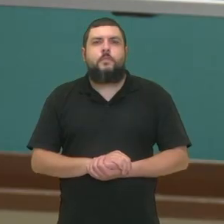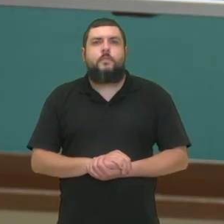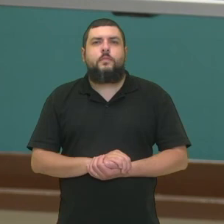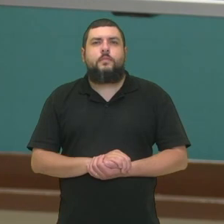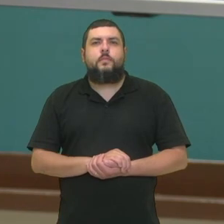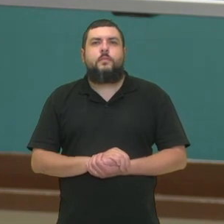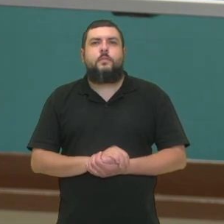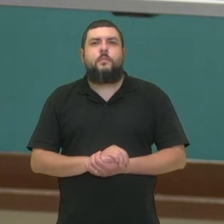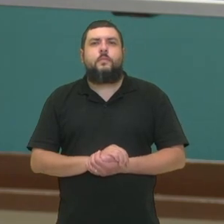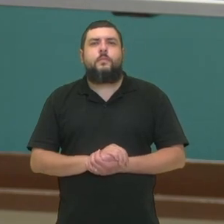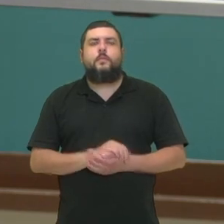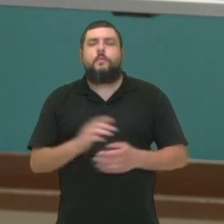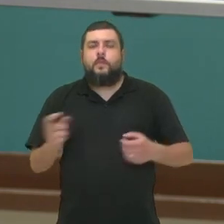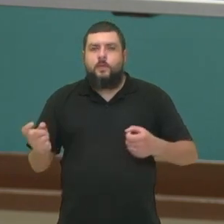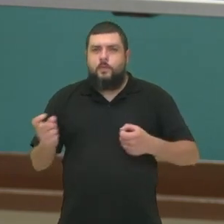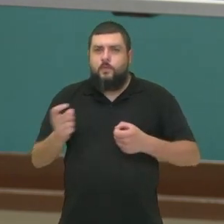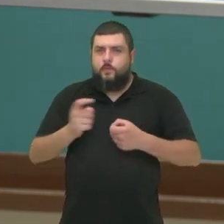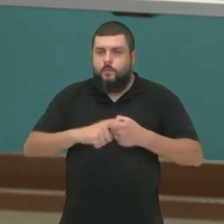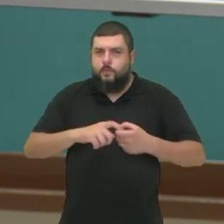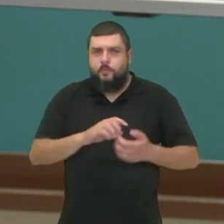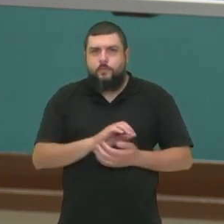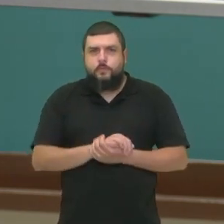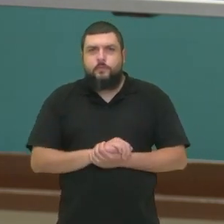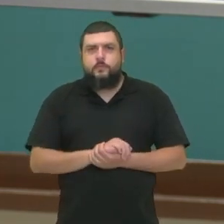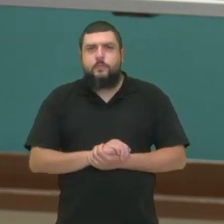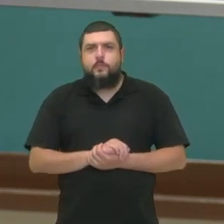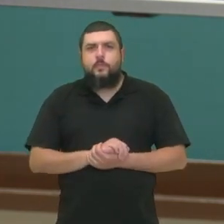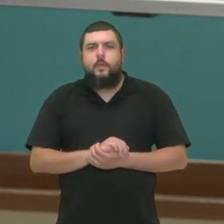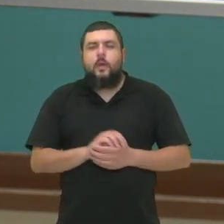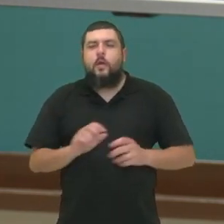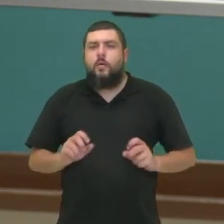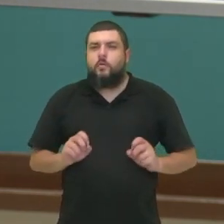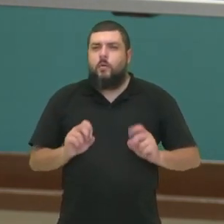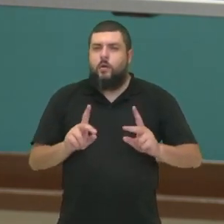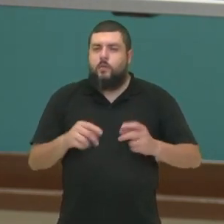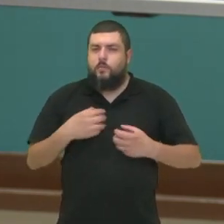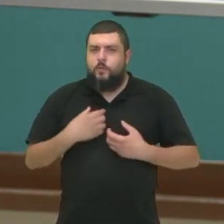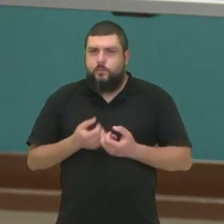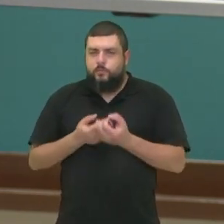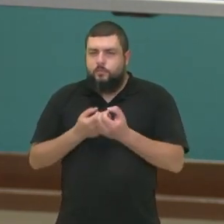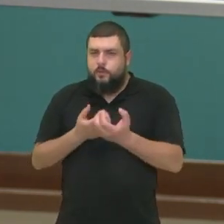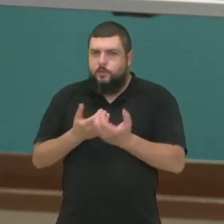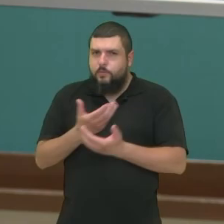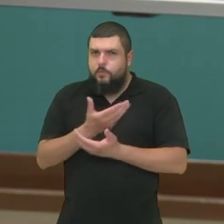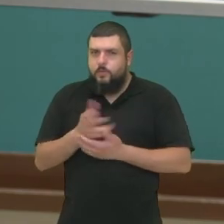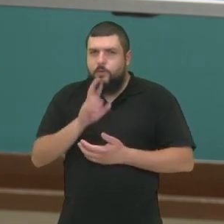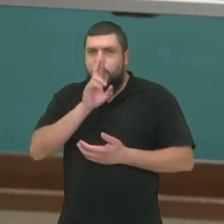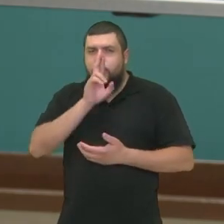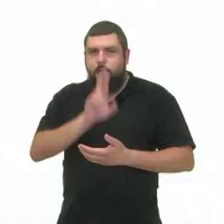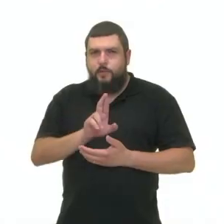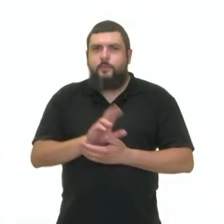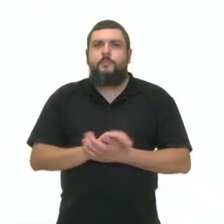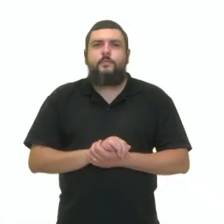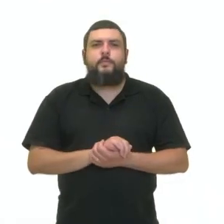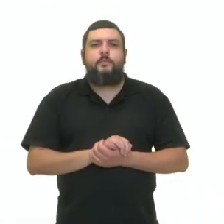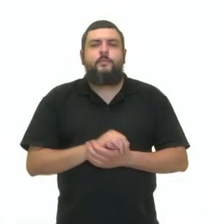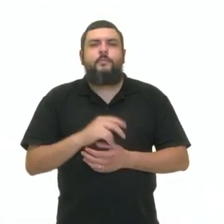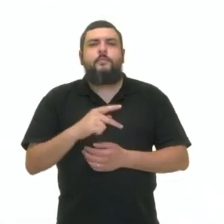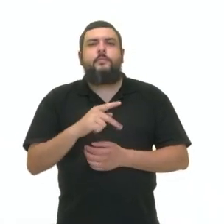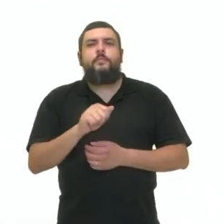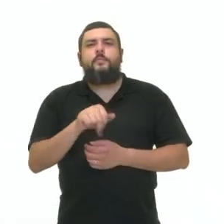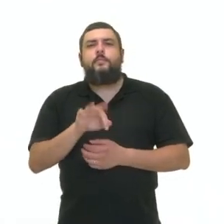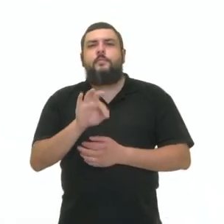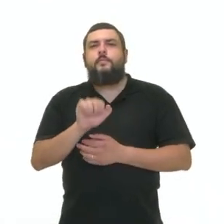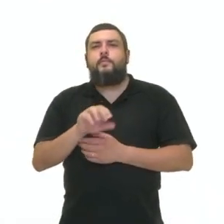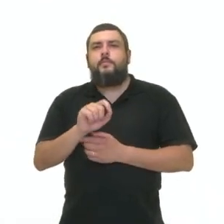Galerinha do sexto, voltamos! Eu e o Sr. Paulo vamos trazer para você então a discussão na resposta aí. Panteão era um templo dedicado